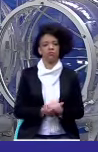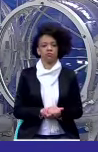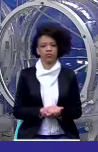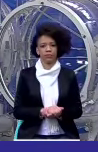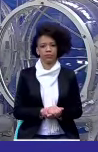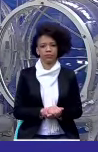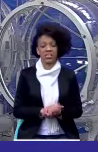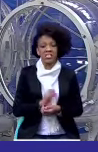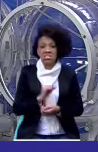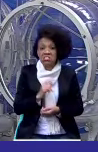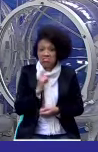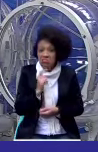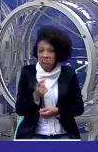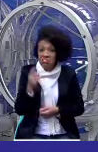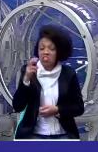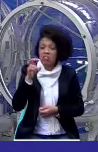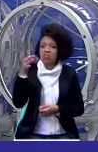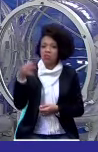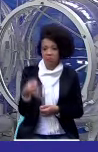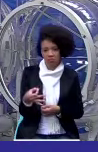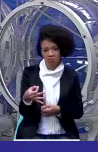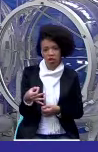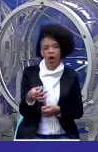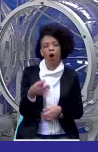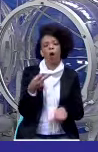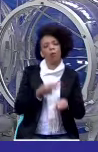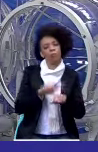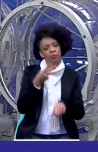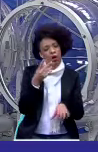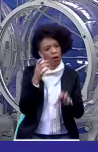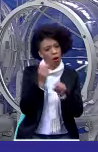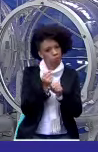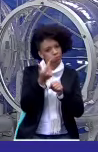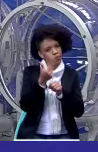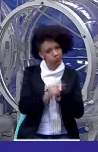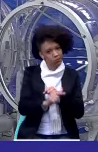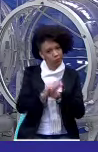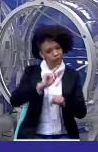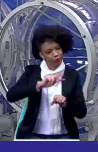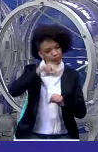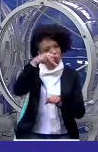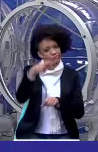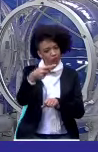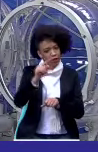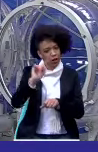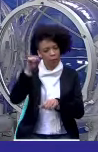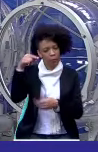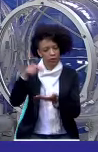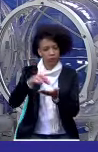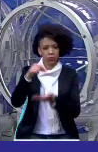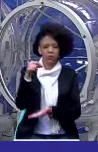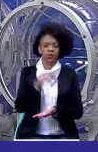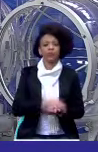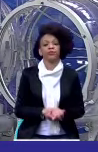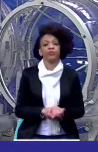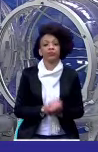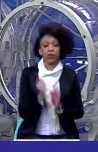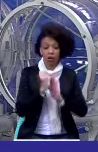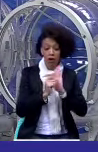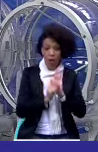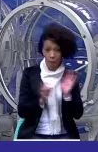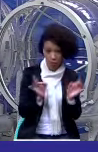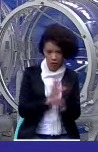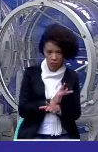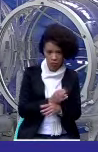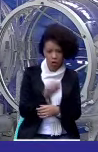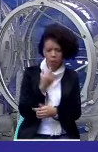R$ 692.990,34. Se ninguém acertar os cinco números, o prêmio acumula e o valor fica ainda maior para o próximo sorteio. Apostas em mãos, boa sorte para